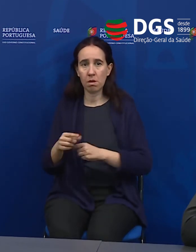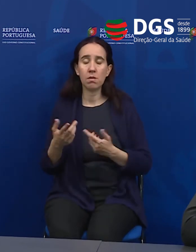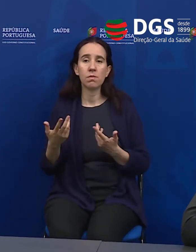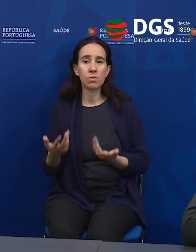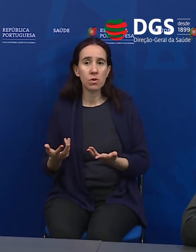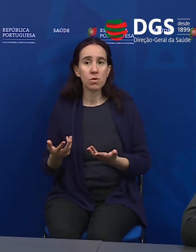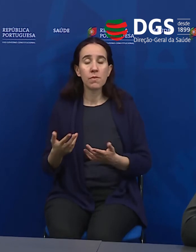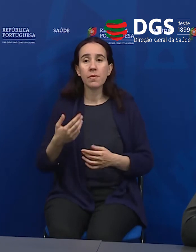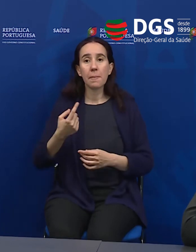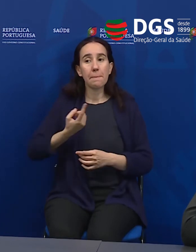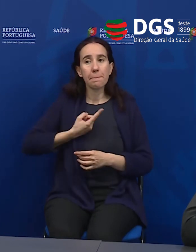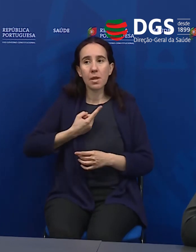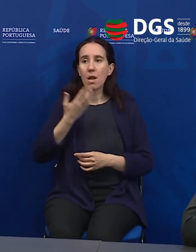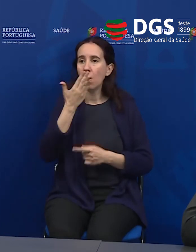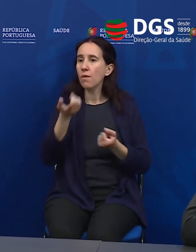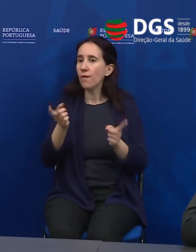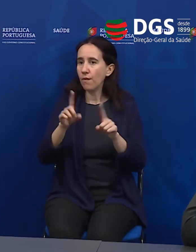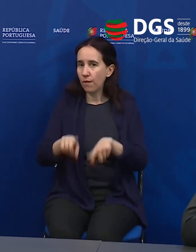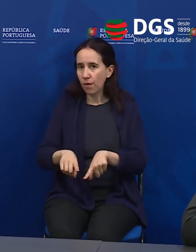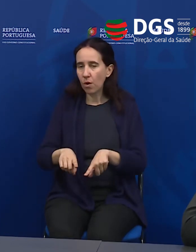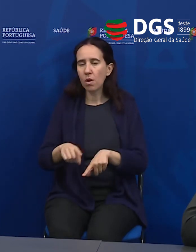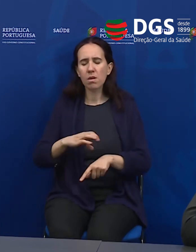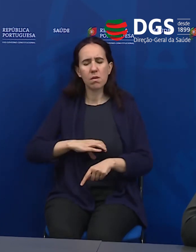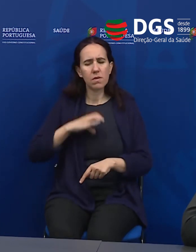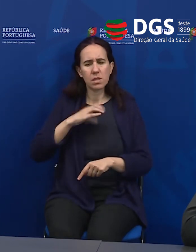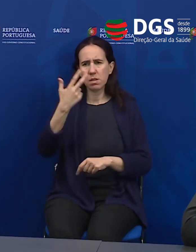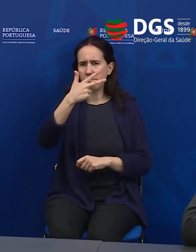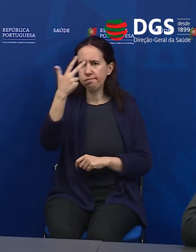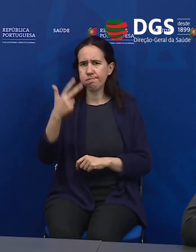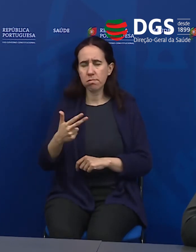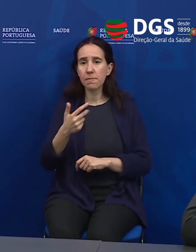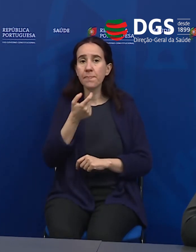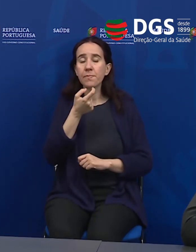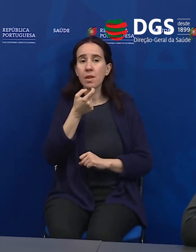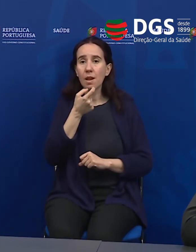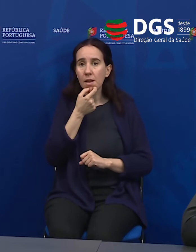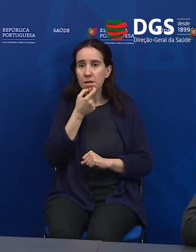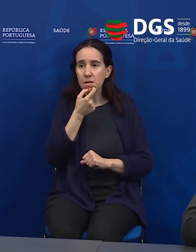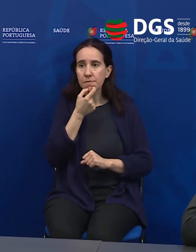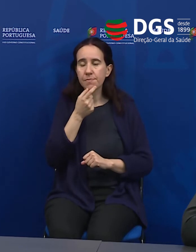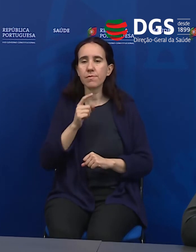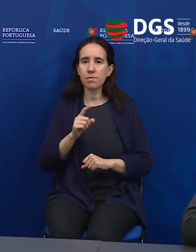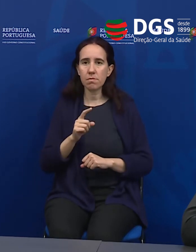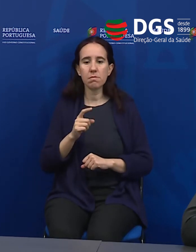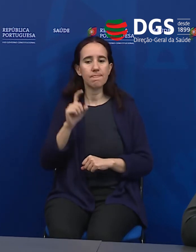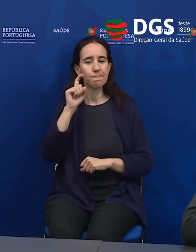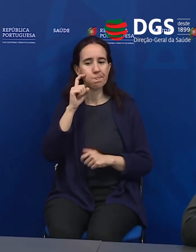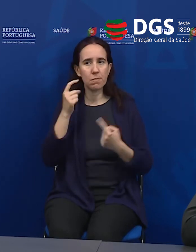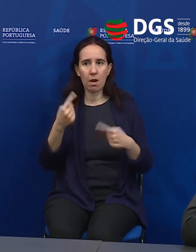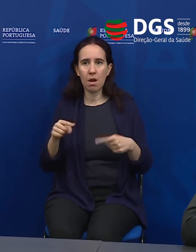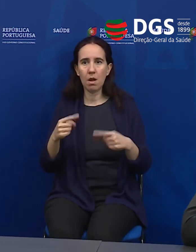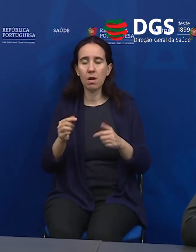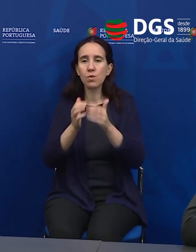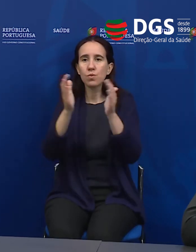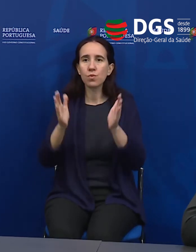portanto, devemos voltar às aulas com toda a confiança, desde que se garanta que